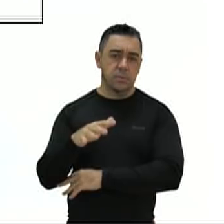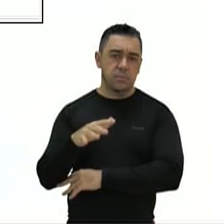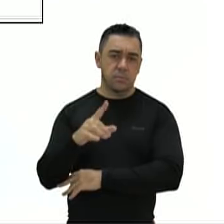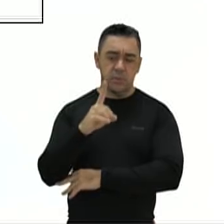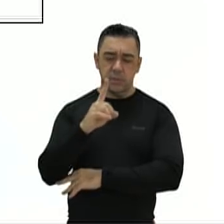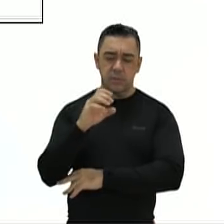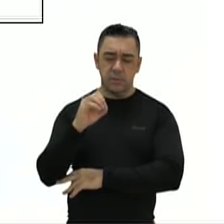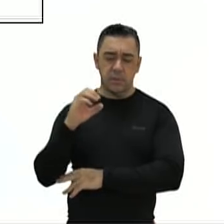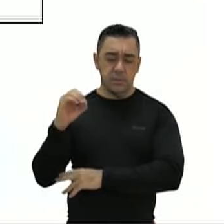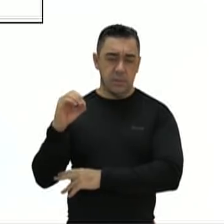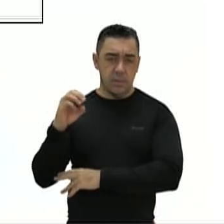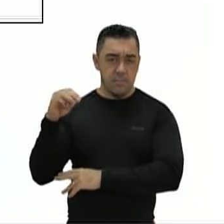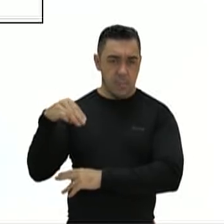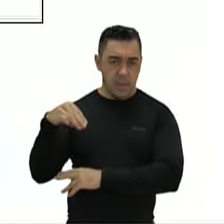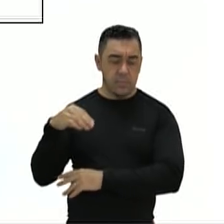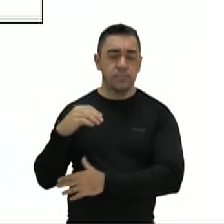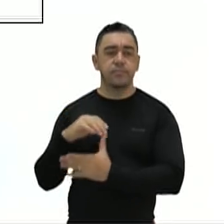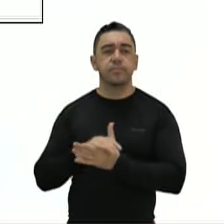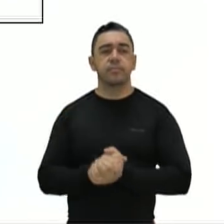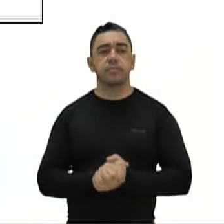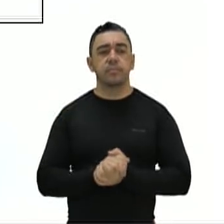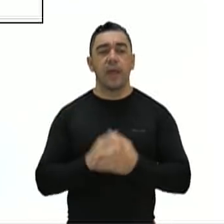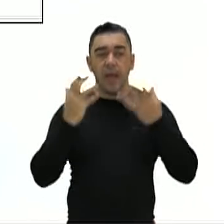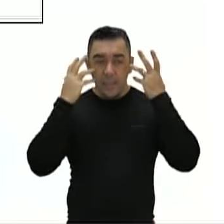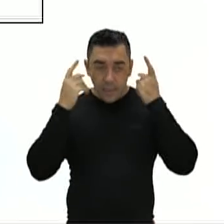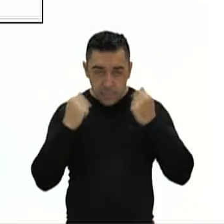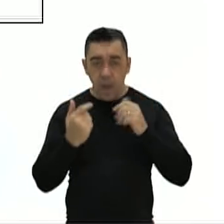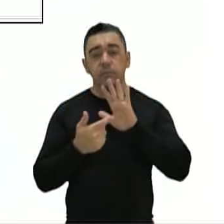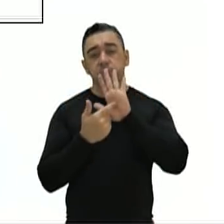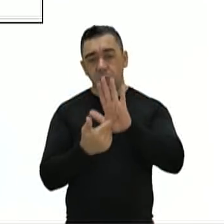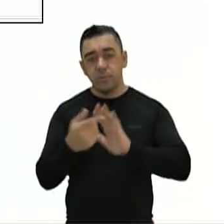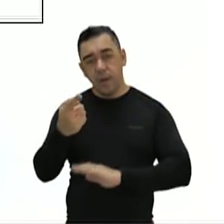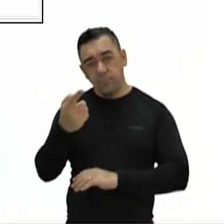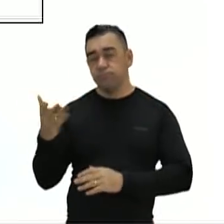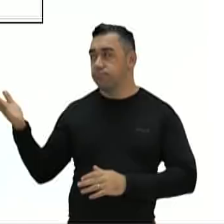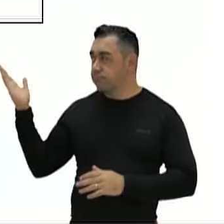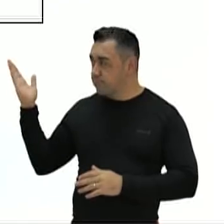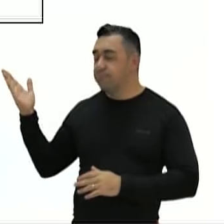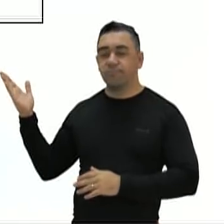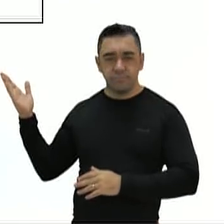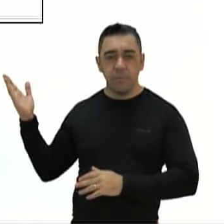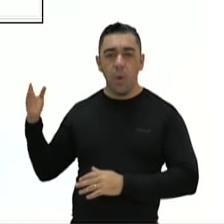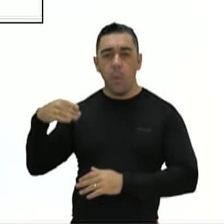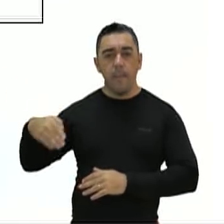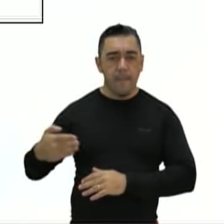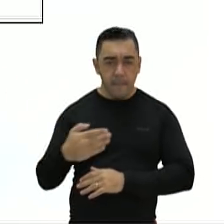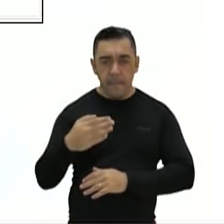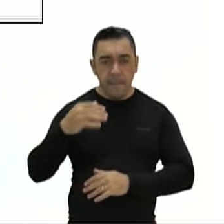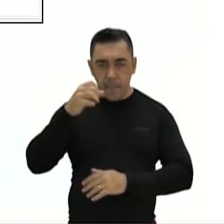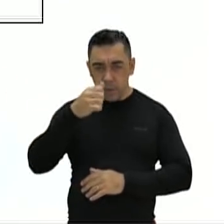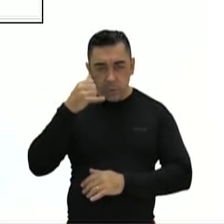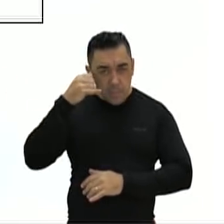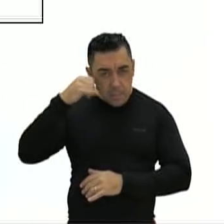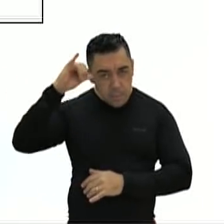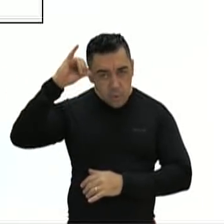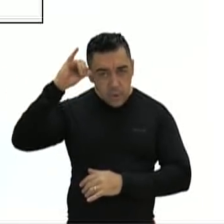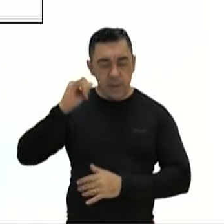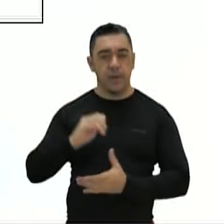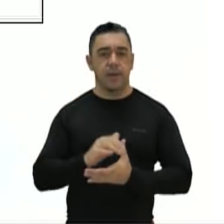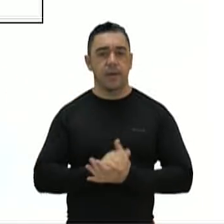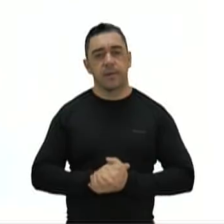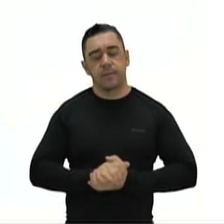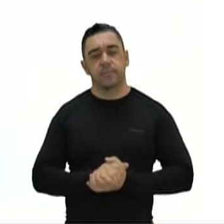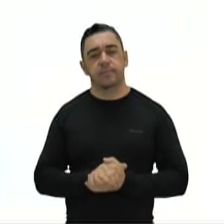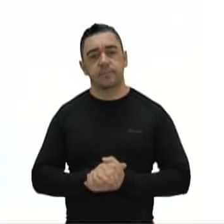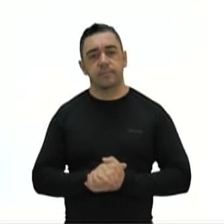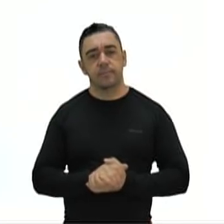100 metros. E os animais, eu trouxe novamente o meu animal predileto, que é o peixe-boi.